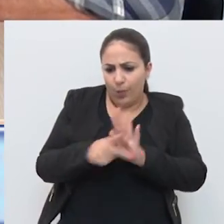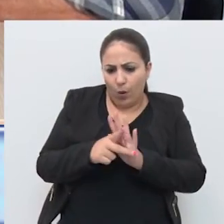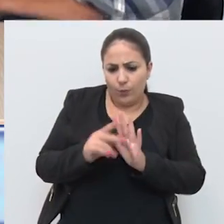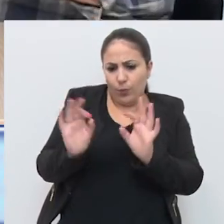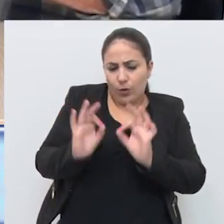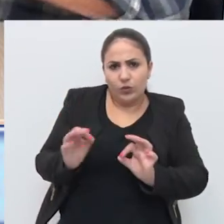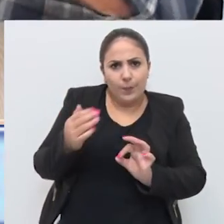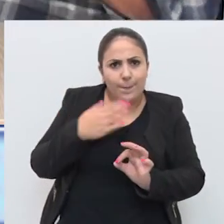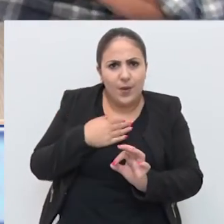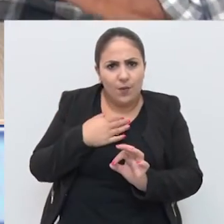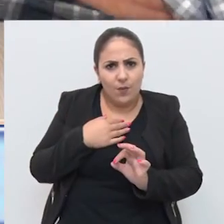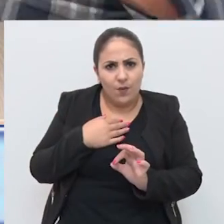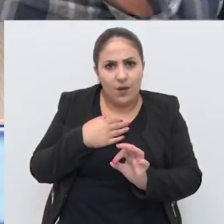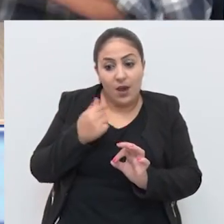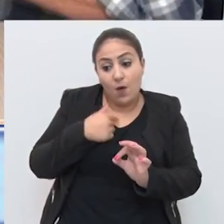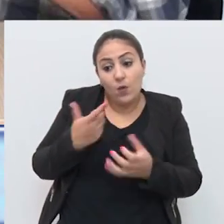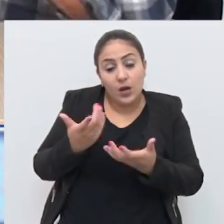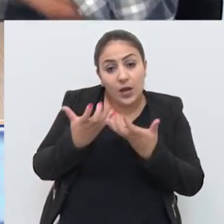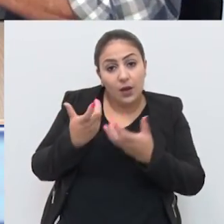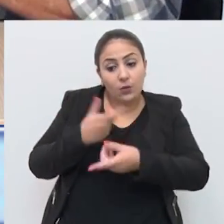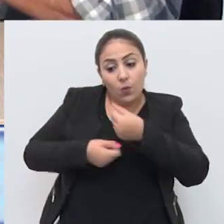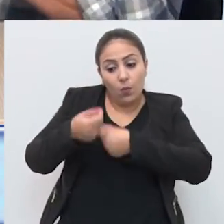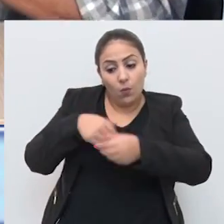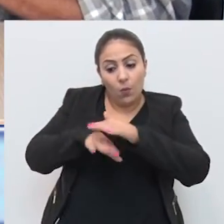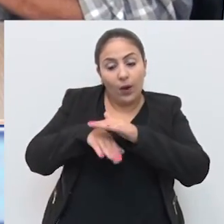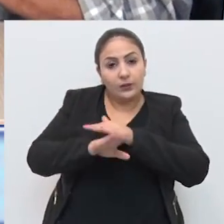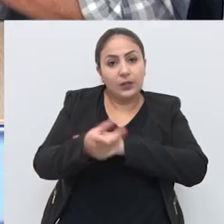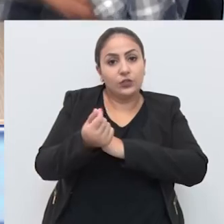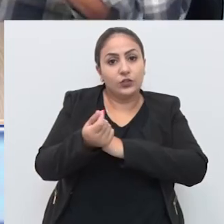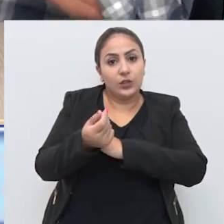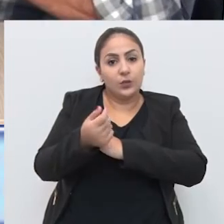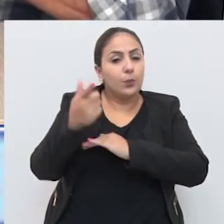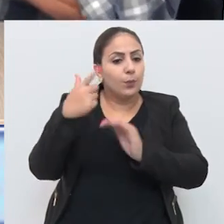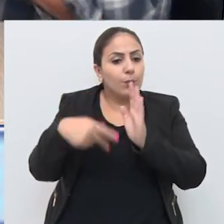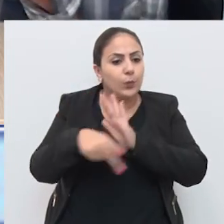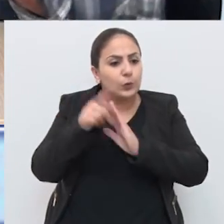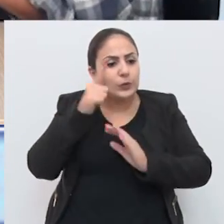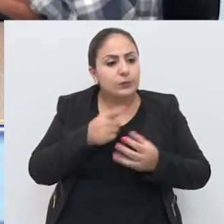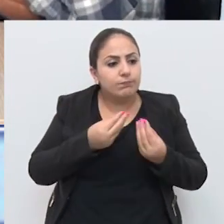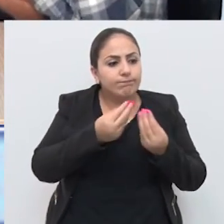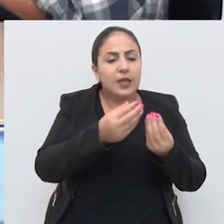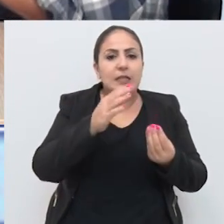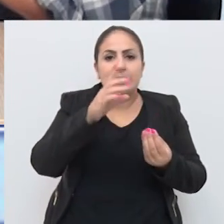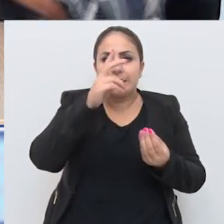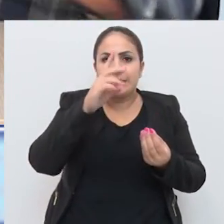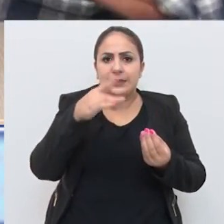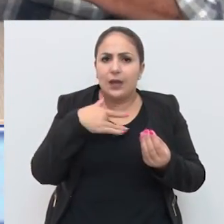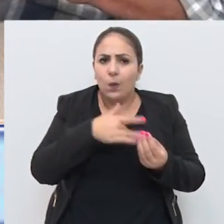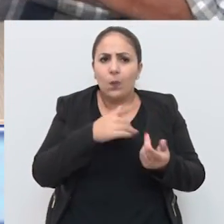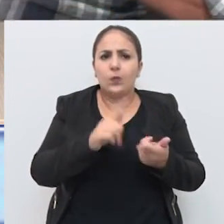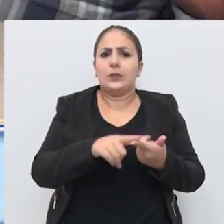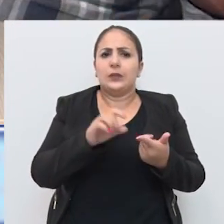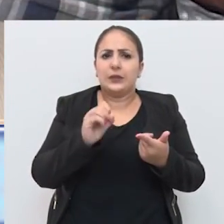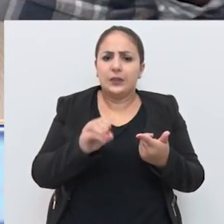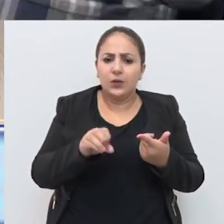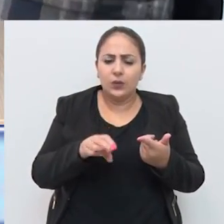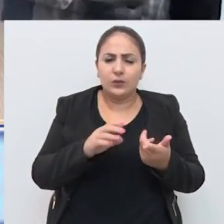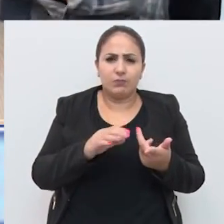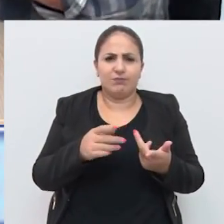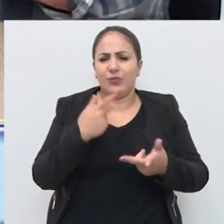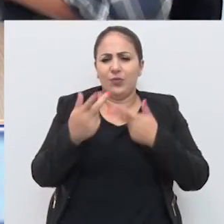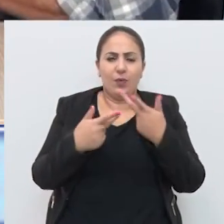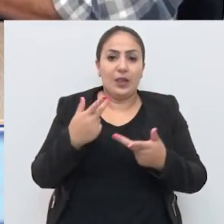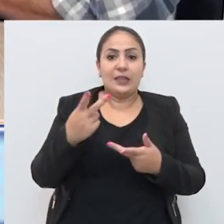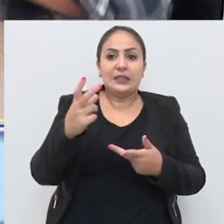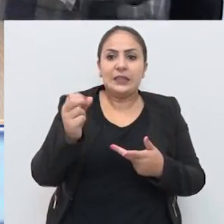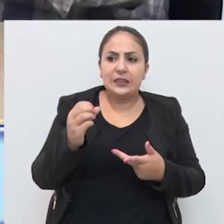criança. Eu quero economizar esse dinheiro para que esse dinheiro vá para a saúde, que vá para a educação. E não venha me dizer que 30, 40,